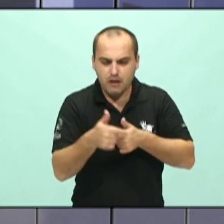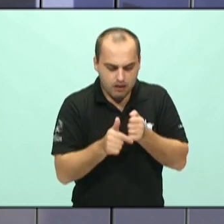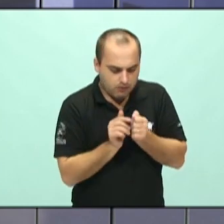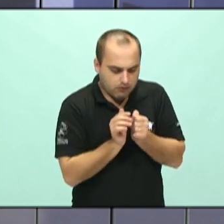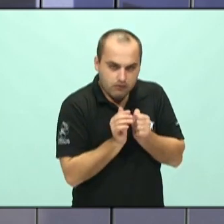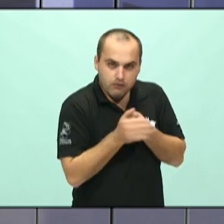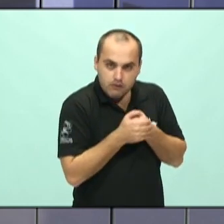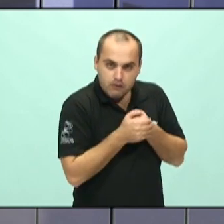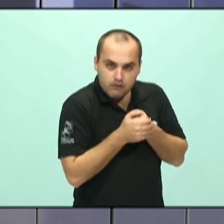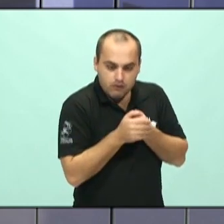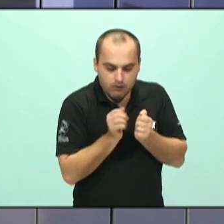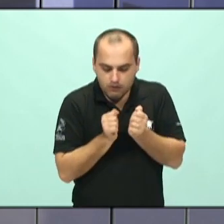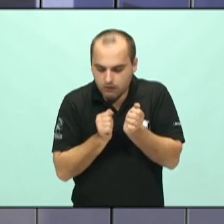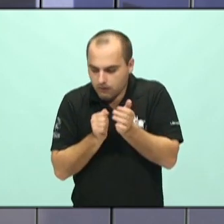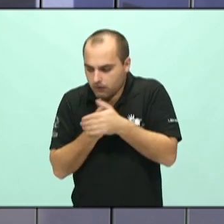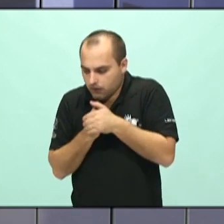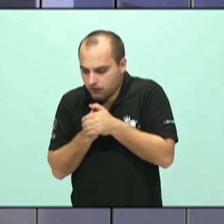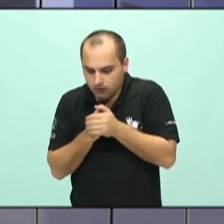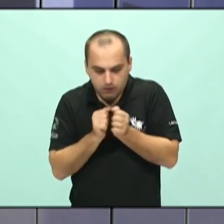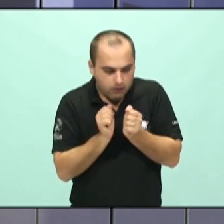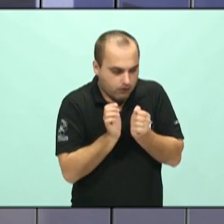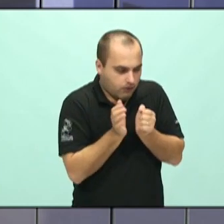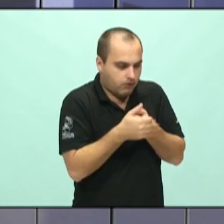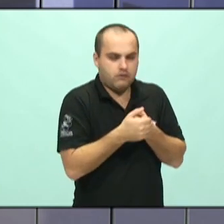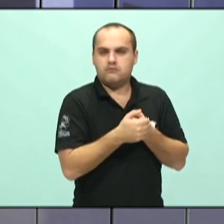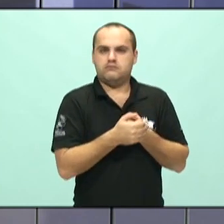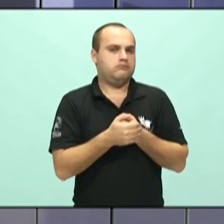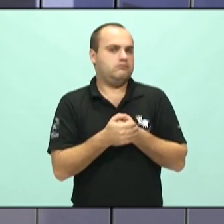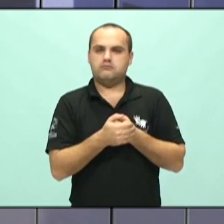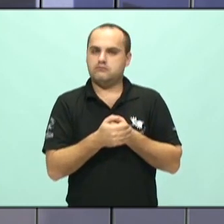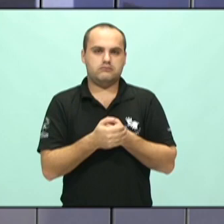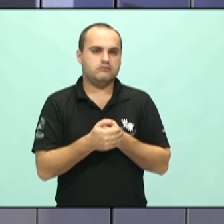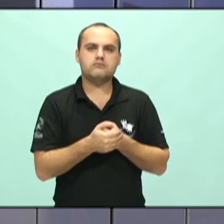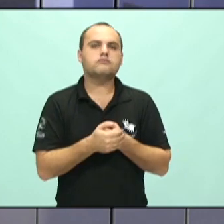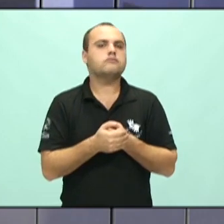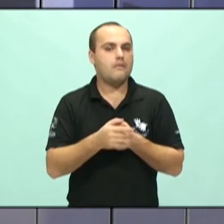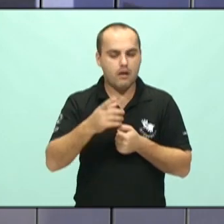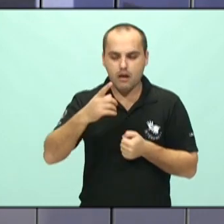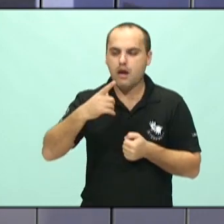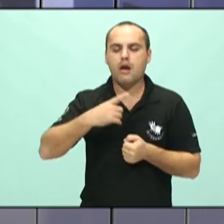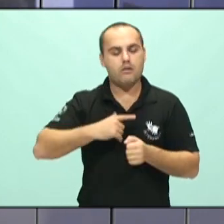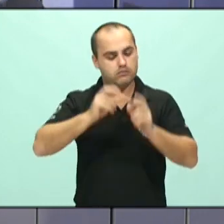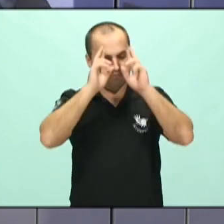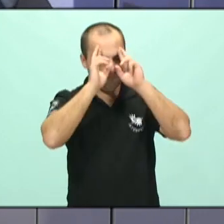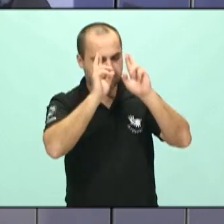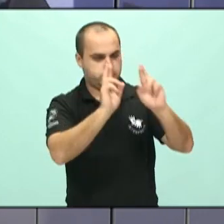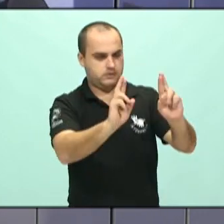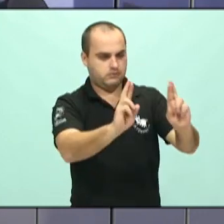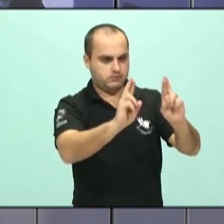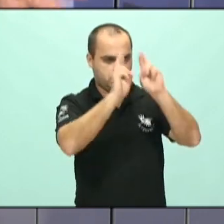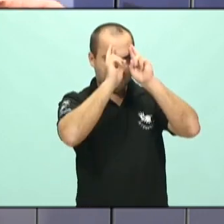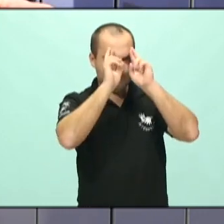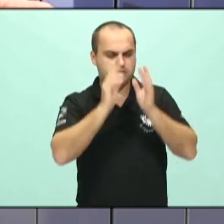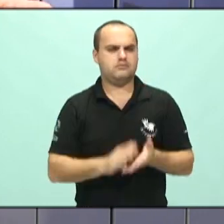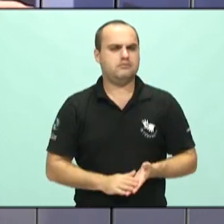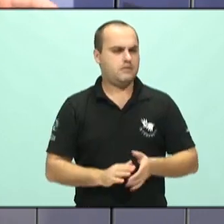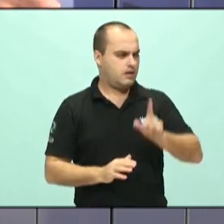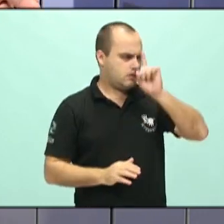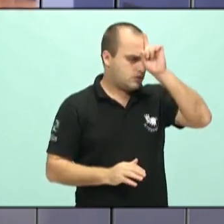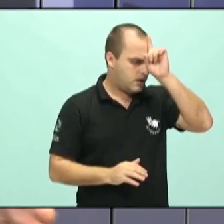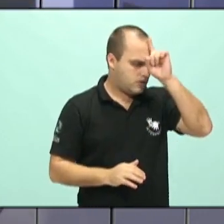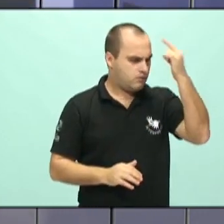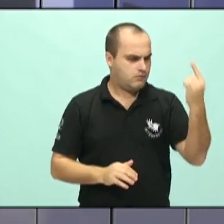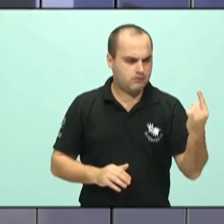enfumaçadas. Não faço. Política se faz olhando no olho do cidadão com respeito. Como que a ideologia uma hora serve